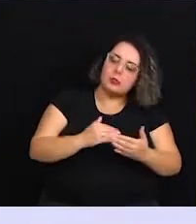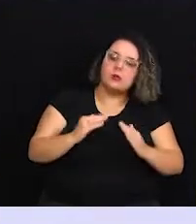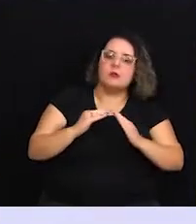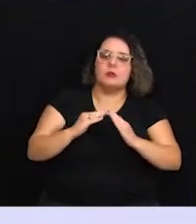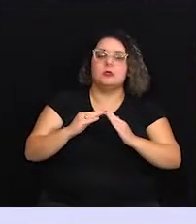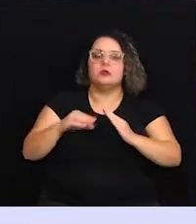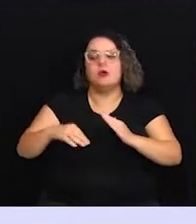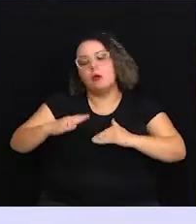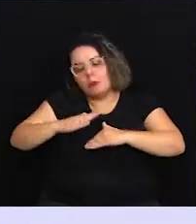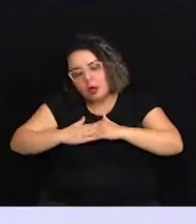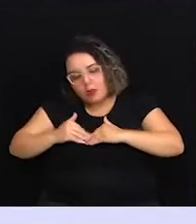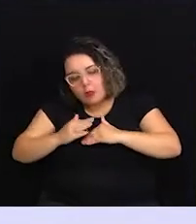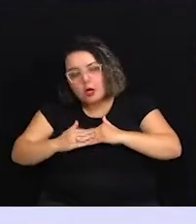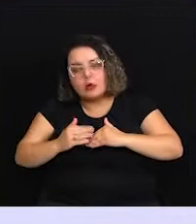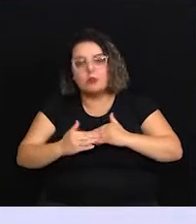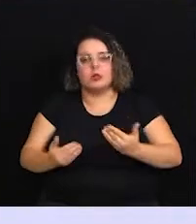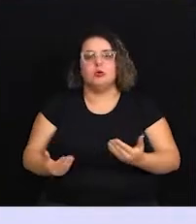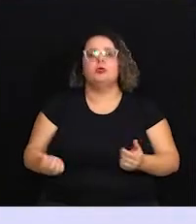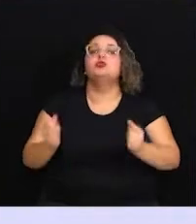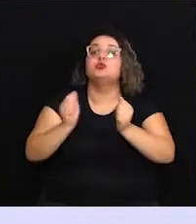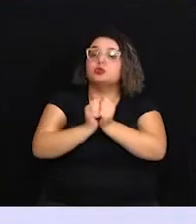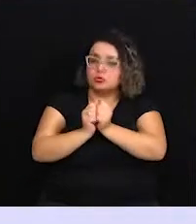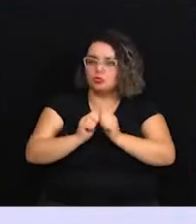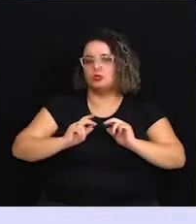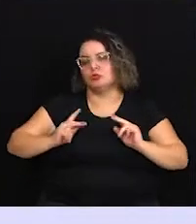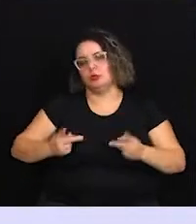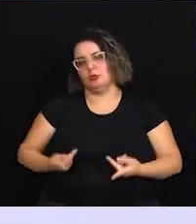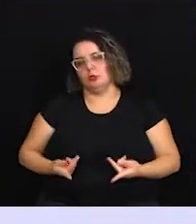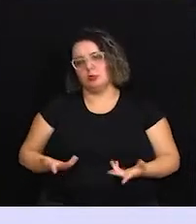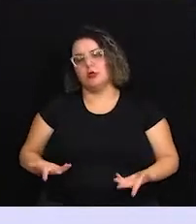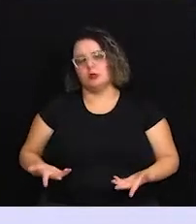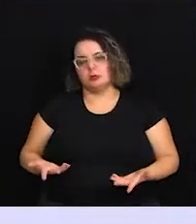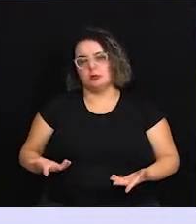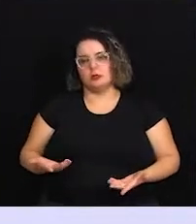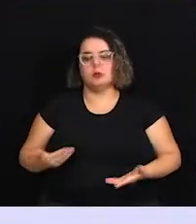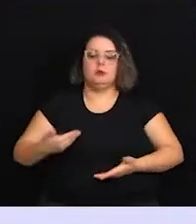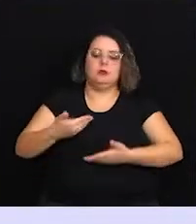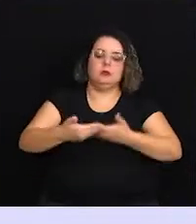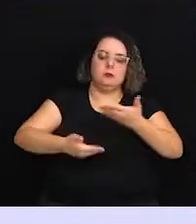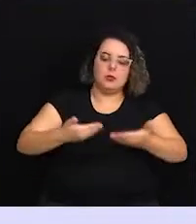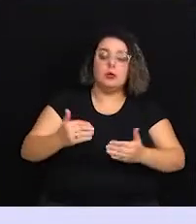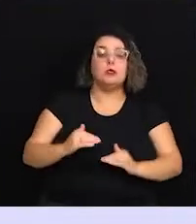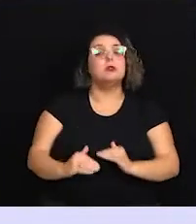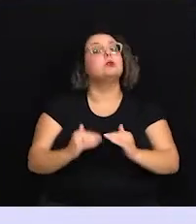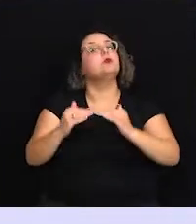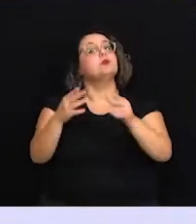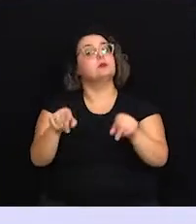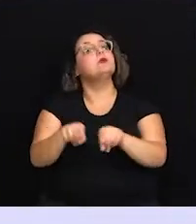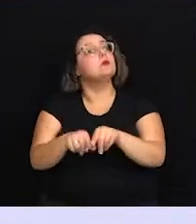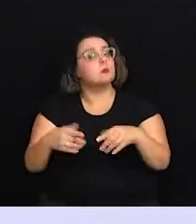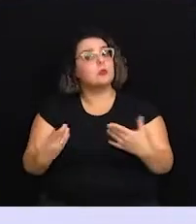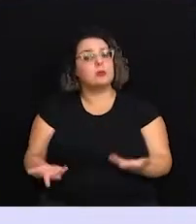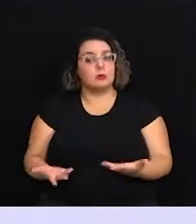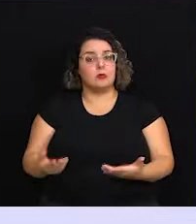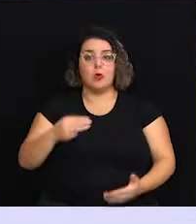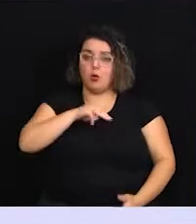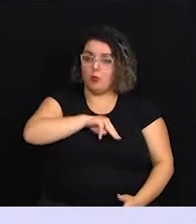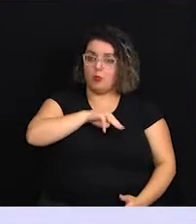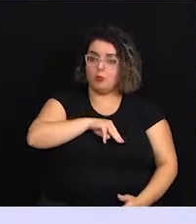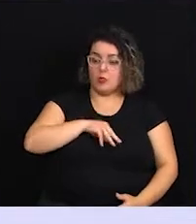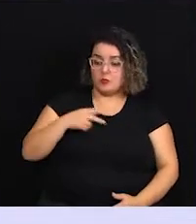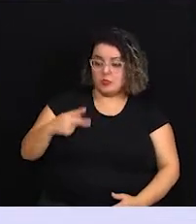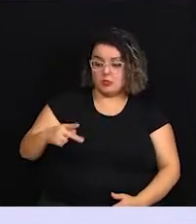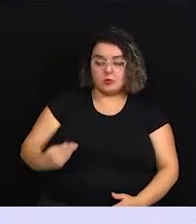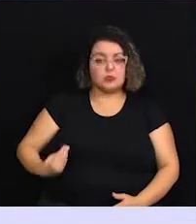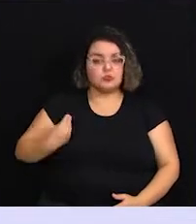a existência desses animais de estimação está ligada à raça humana. E eles se colocam a serviço da nossa evolução também. É uma missão de